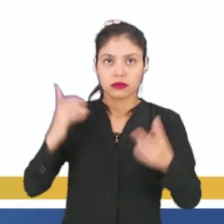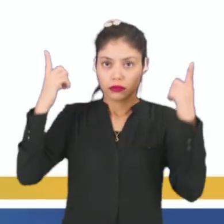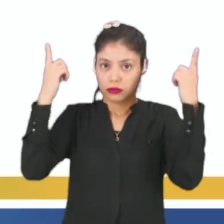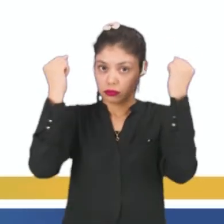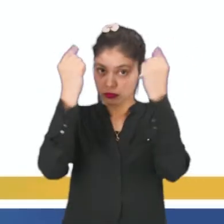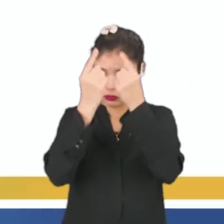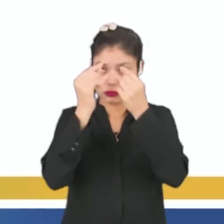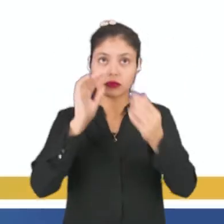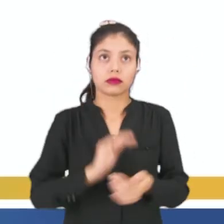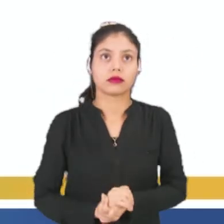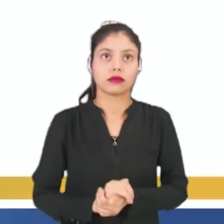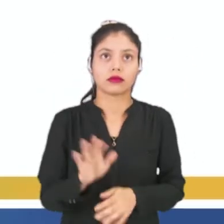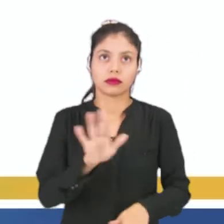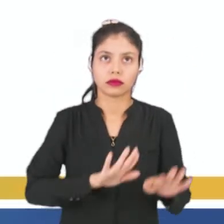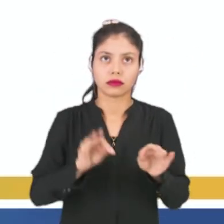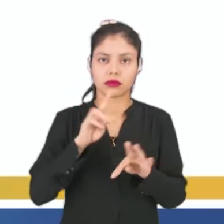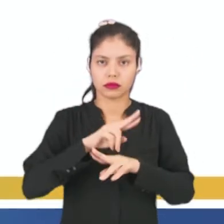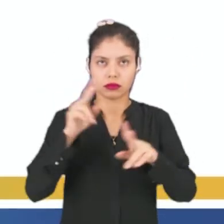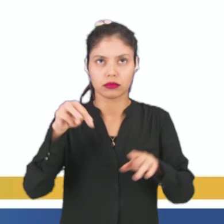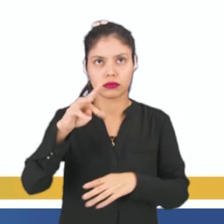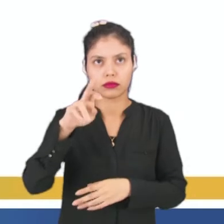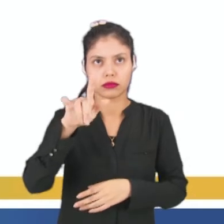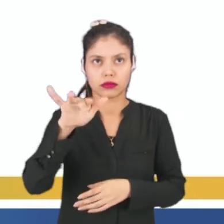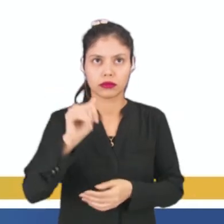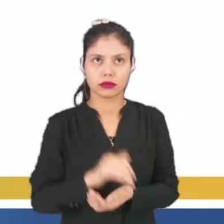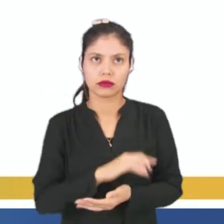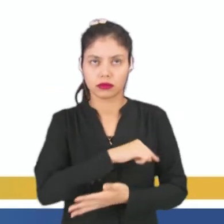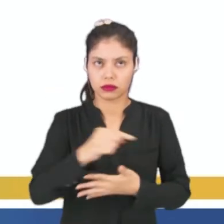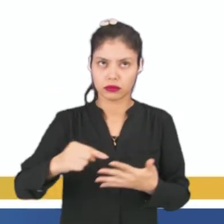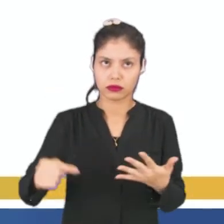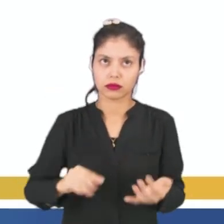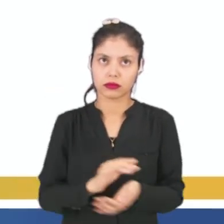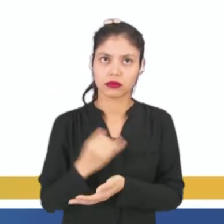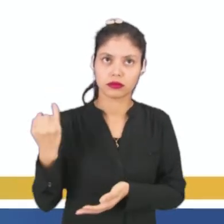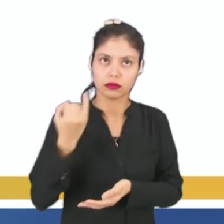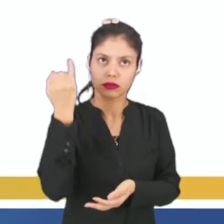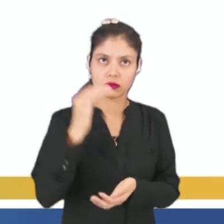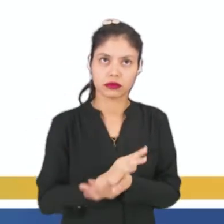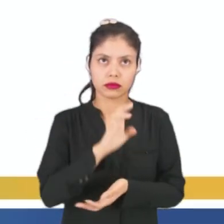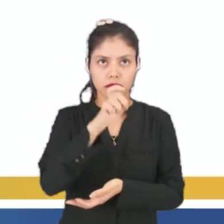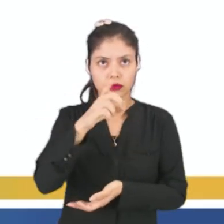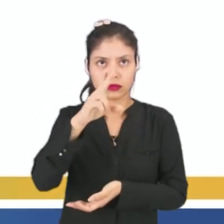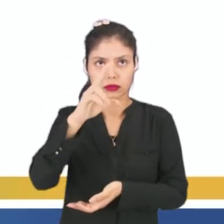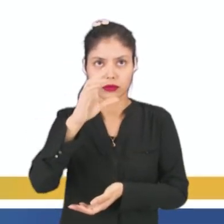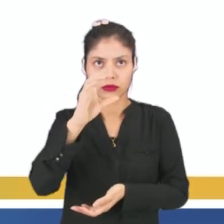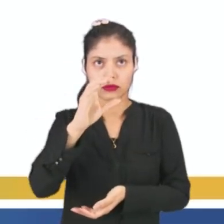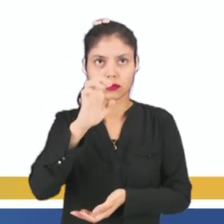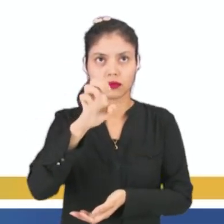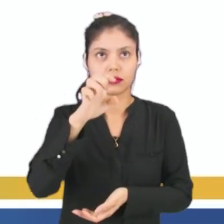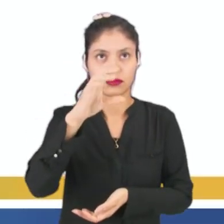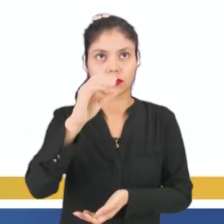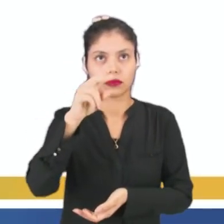cultuavam a mitologia, né? Tinham várias divindades também, e a principal delas é a lenda de